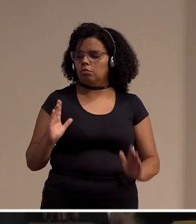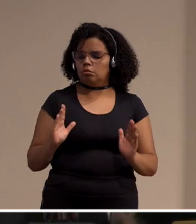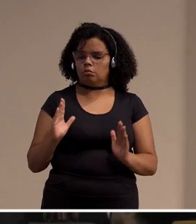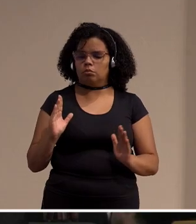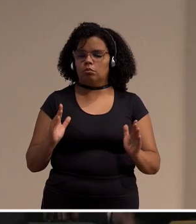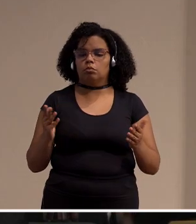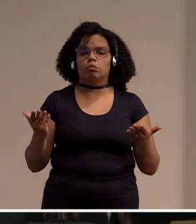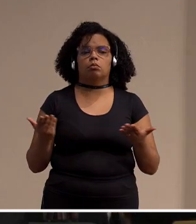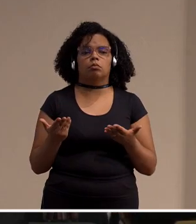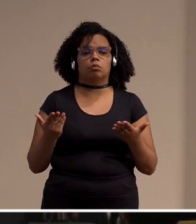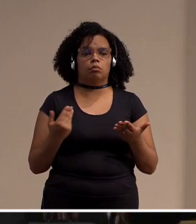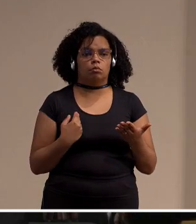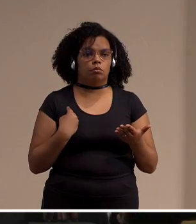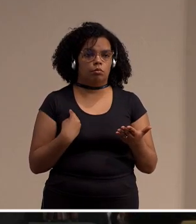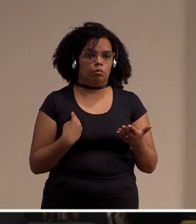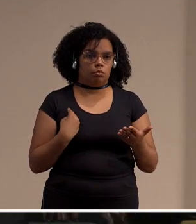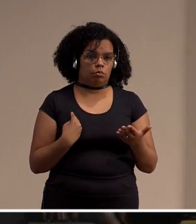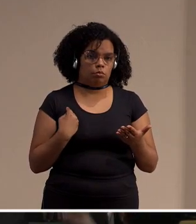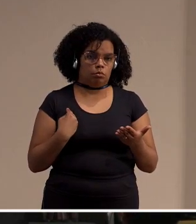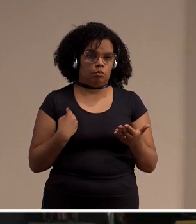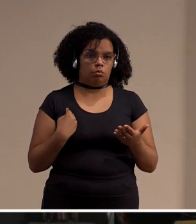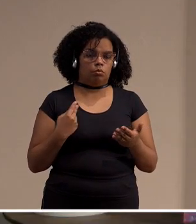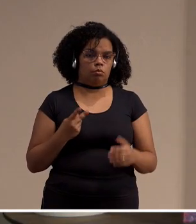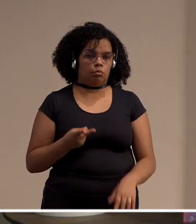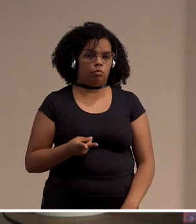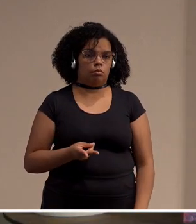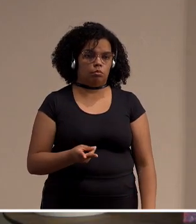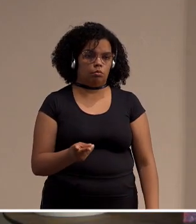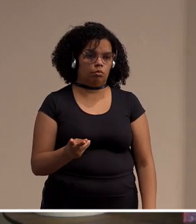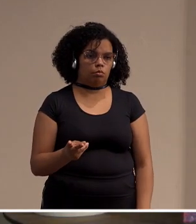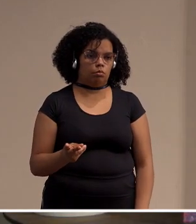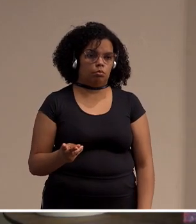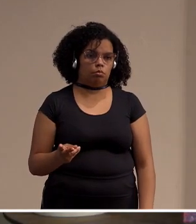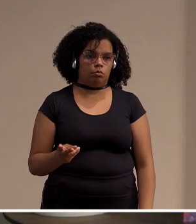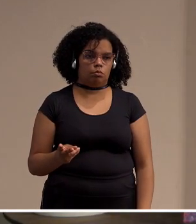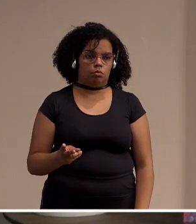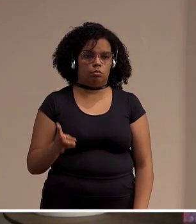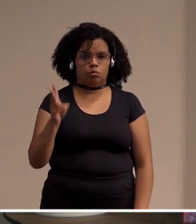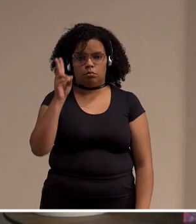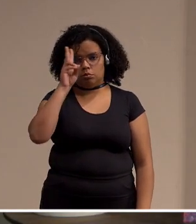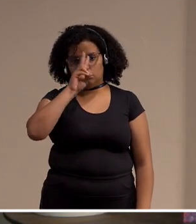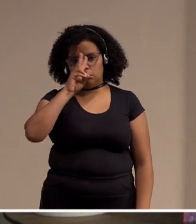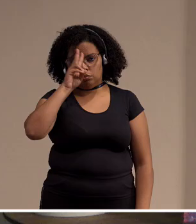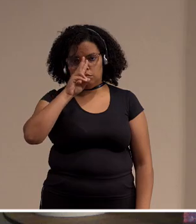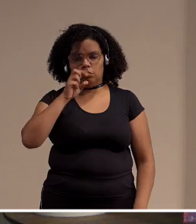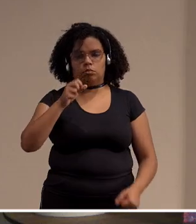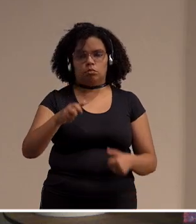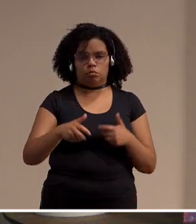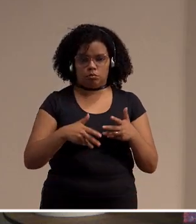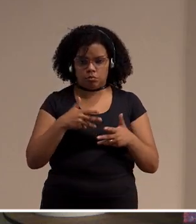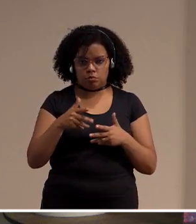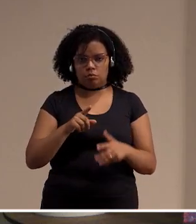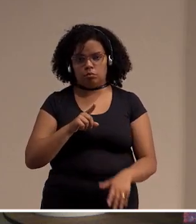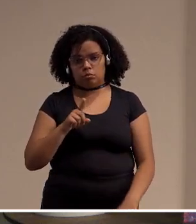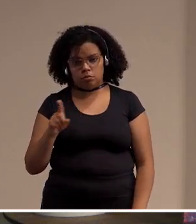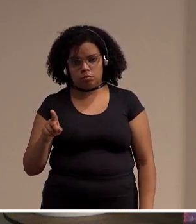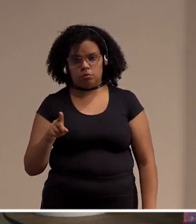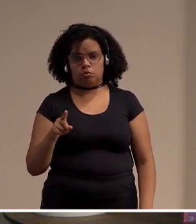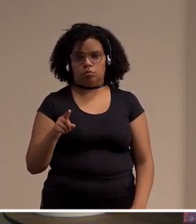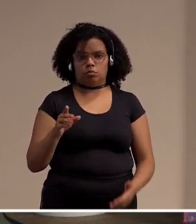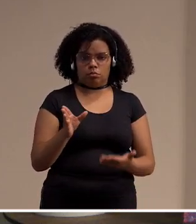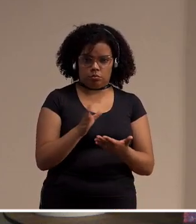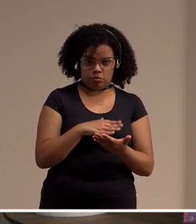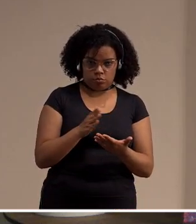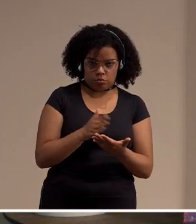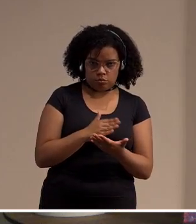está agora? Assim? Porque a gente está sempre lembrando dele, falando dele. O teu livro ele dialoga